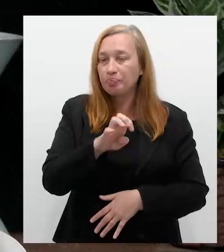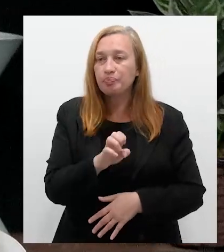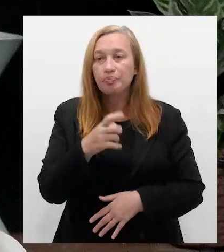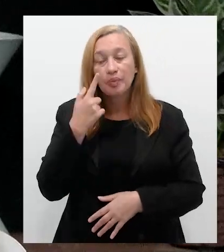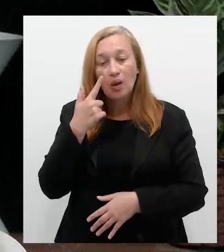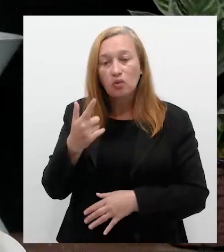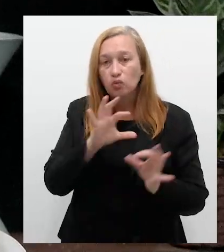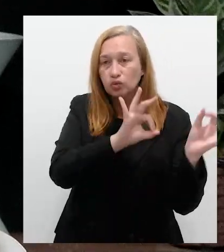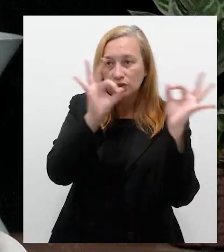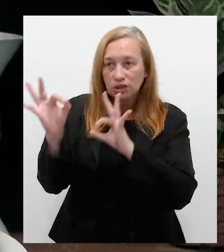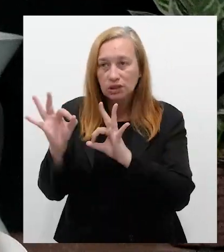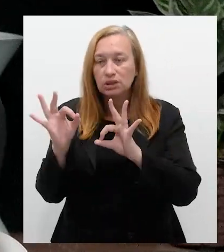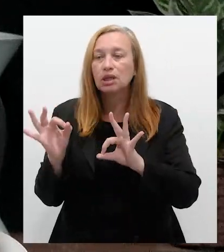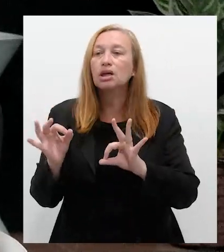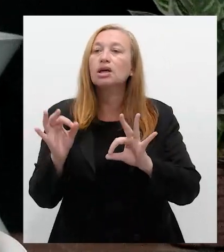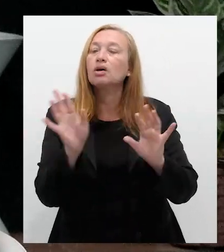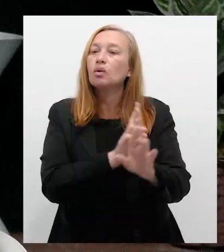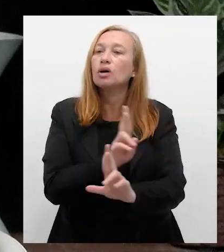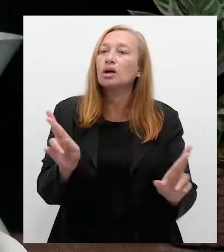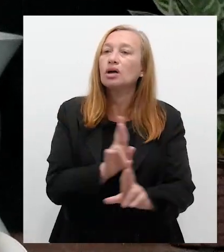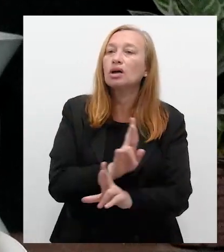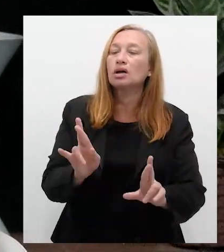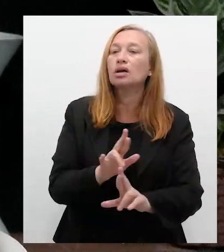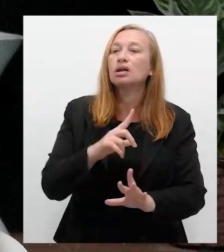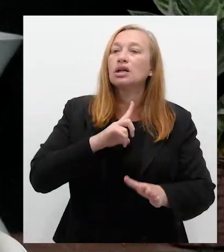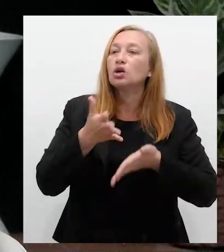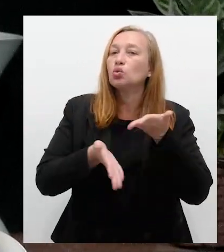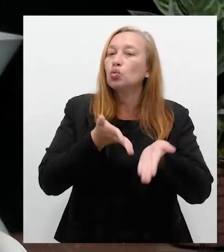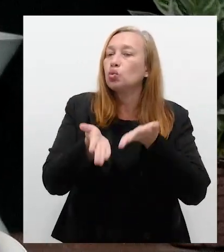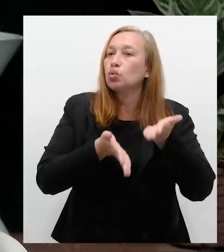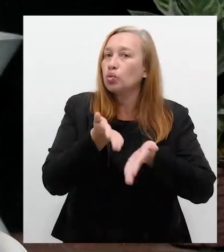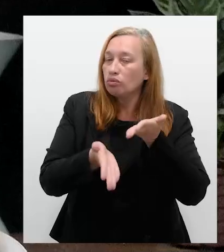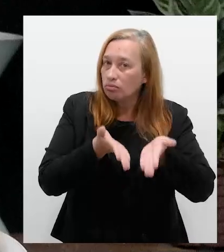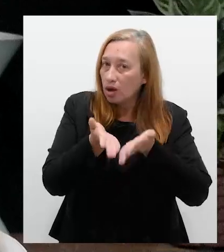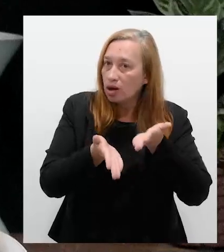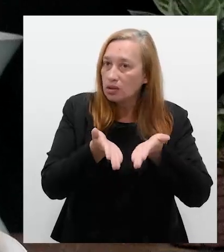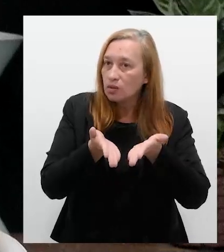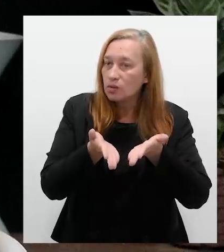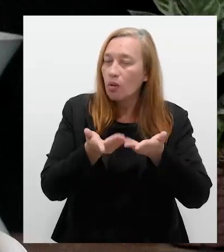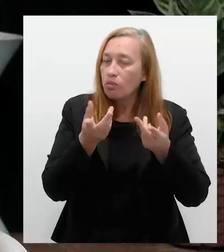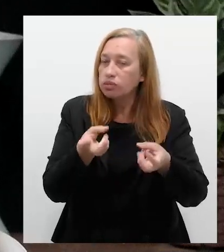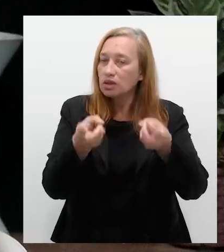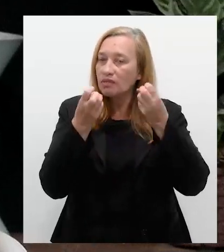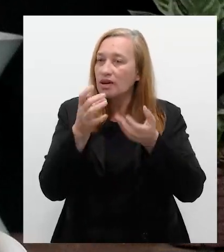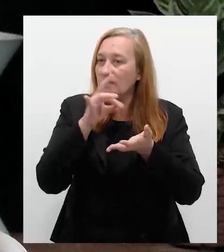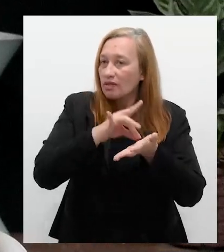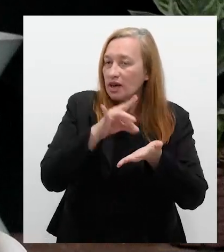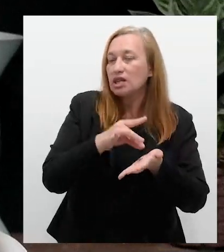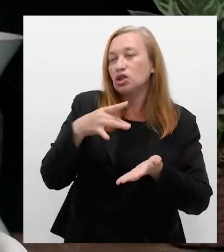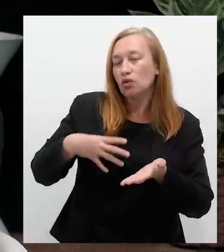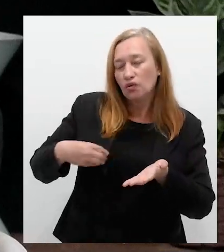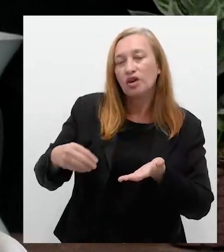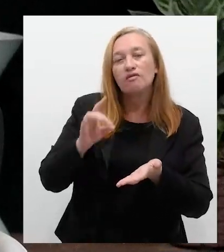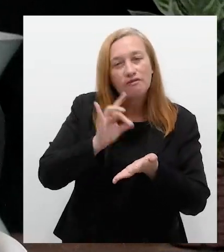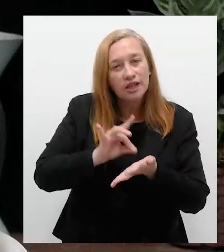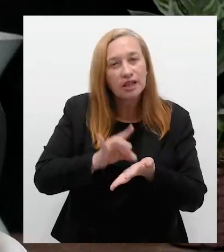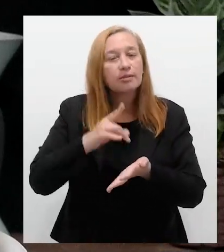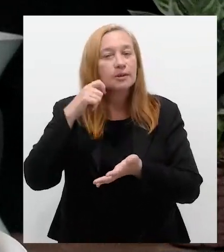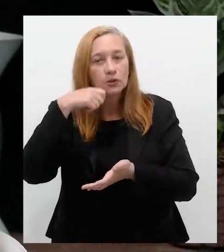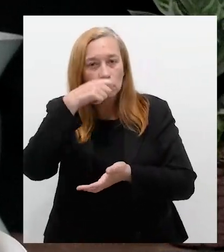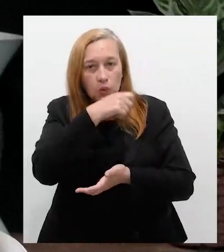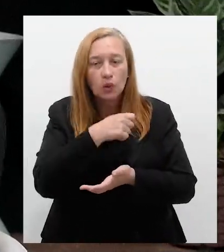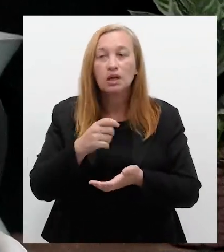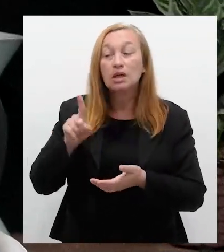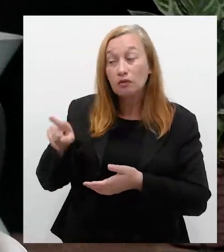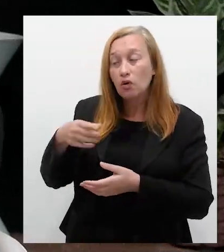estão nos vendo aqui, em relação ao ter esse cuidado de verificar mesmo se o filho está escovando o dente, se